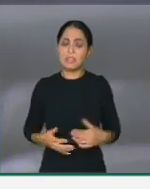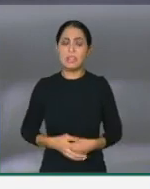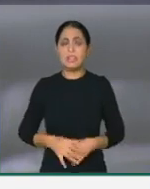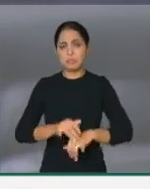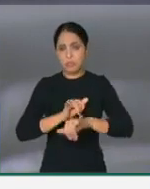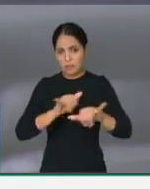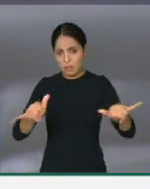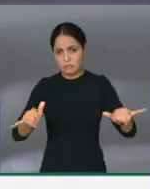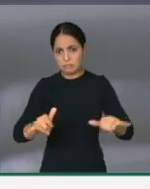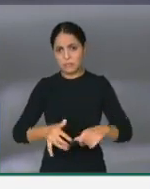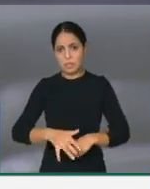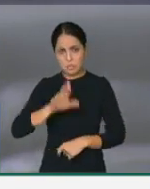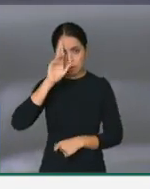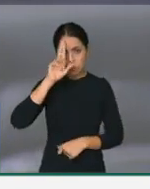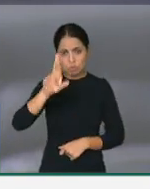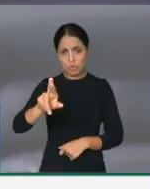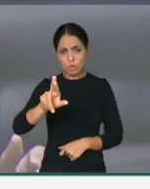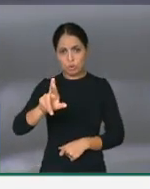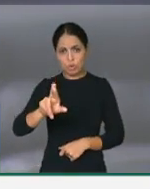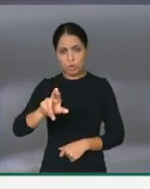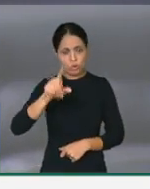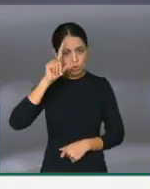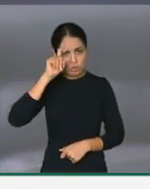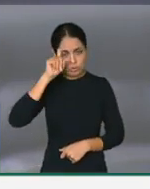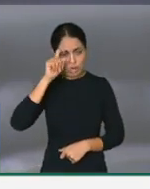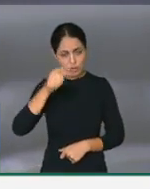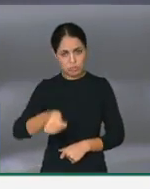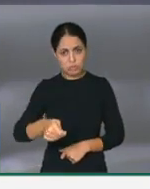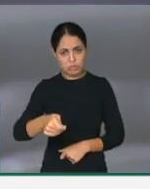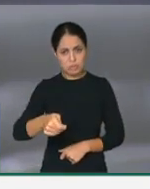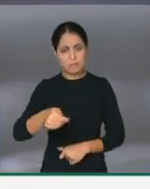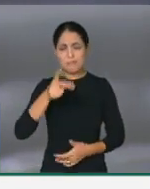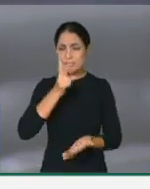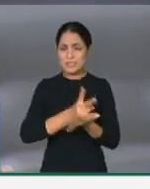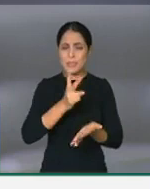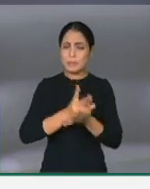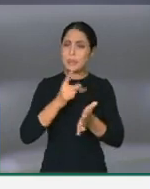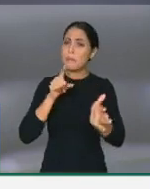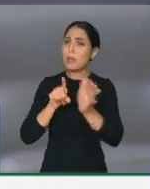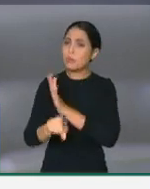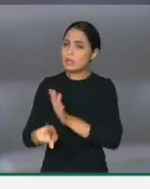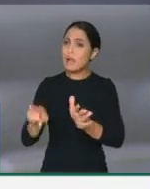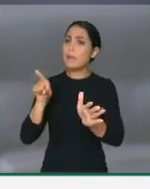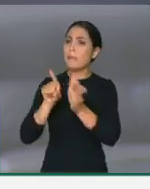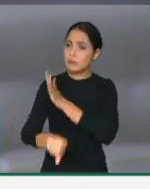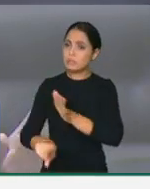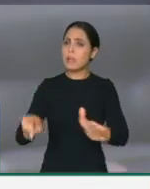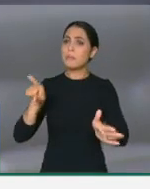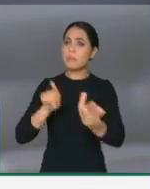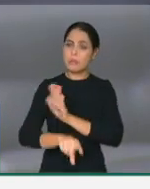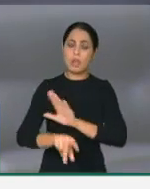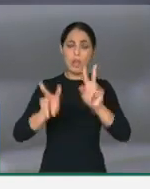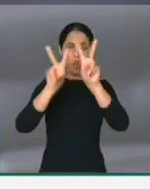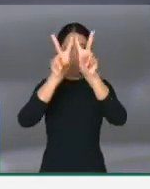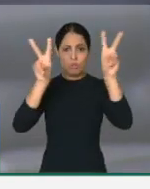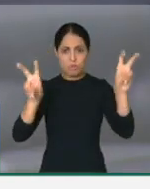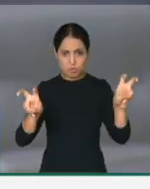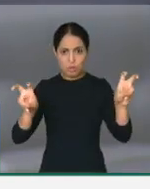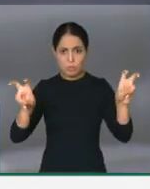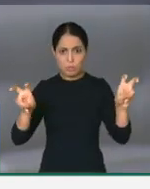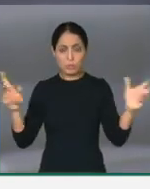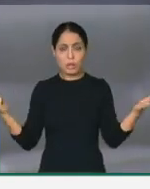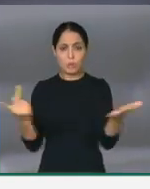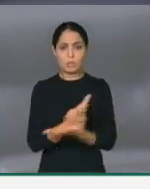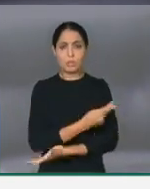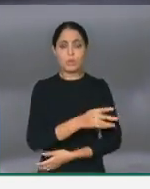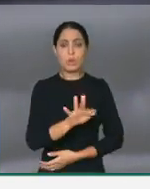senhor Sérgio Moro, sempre que questionado sobre o caso Flávio Bolsonaro,